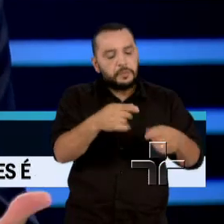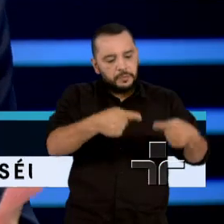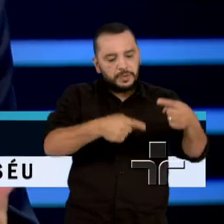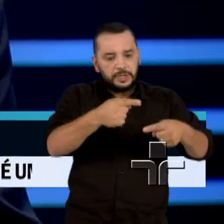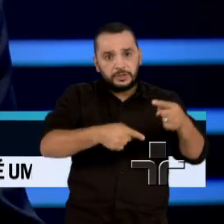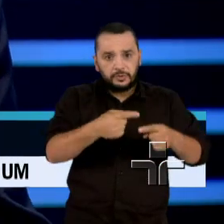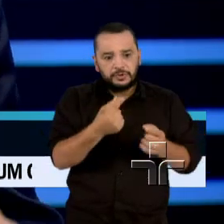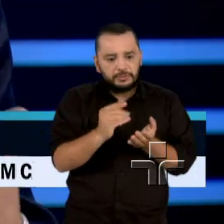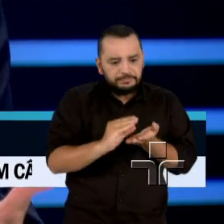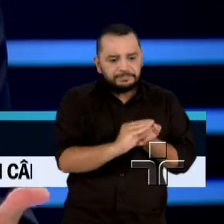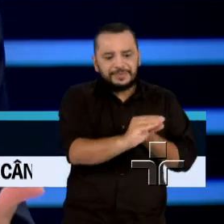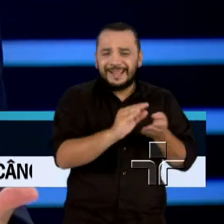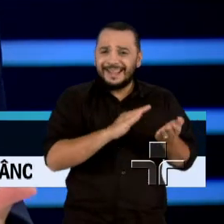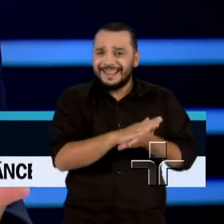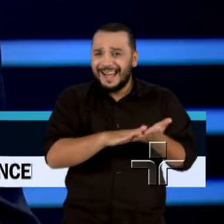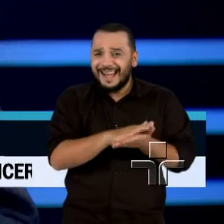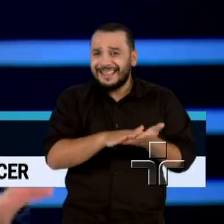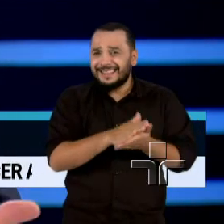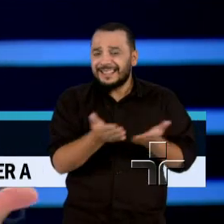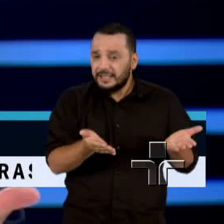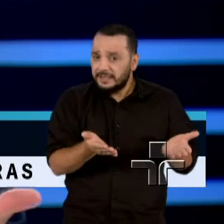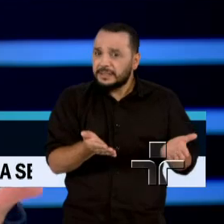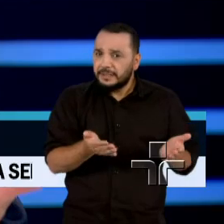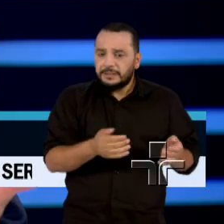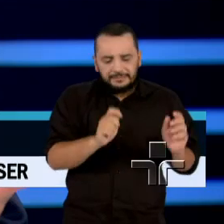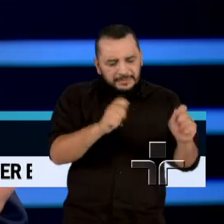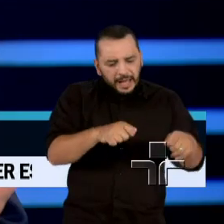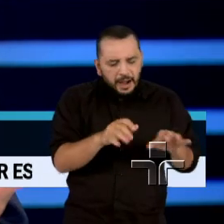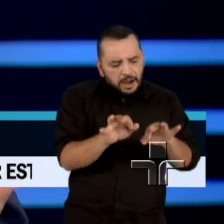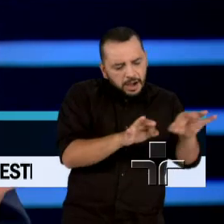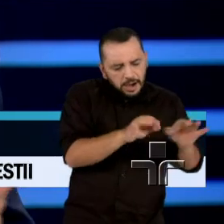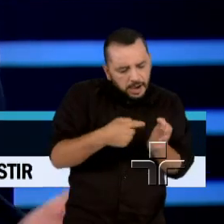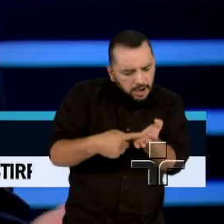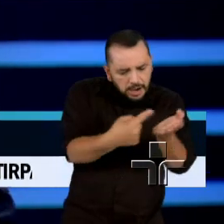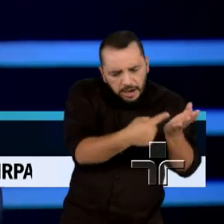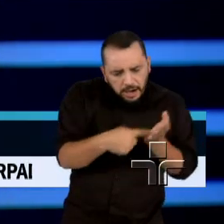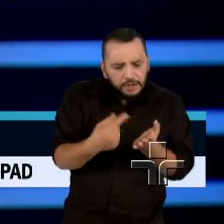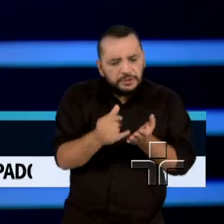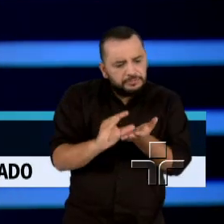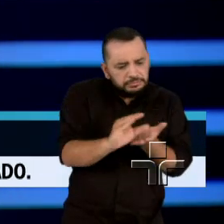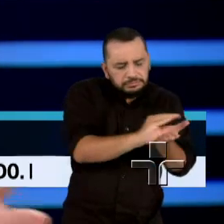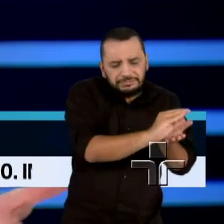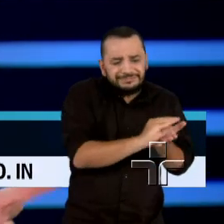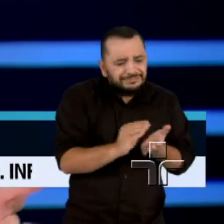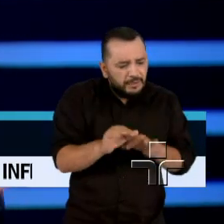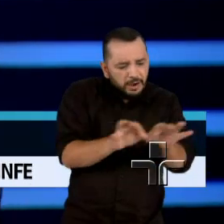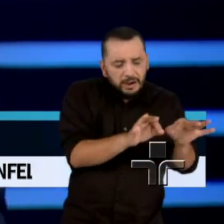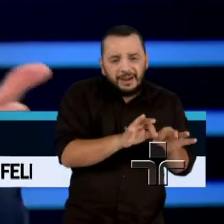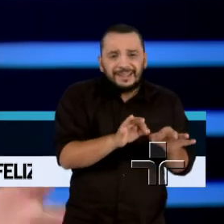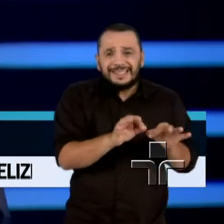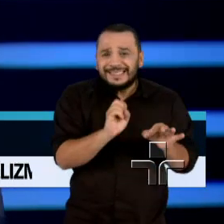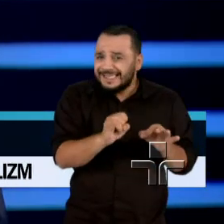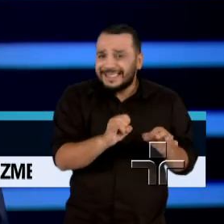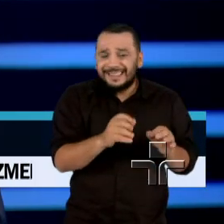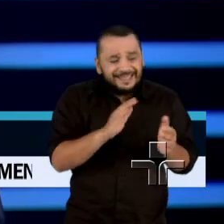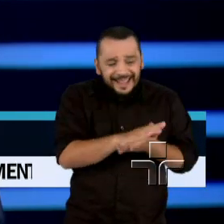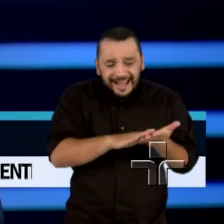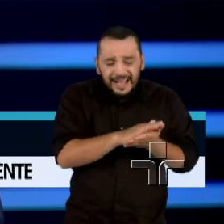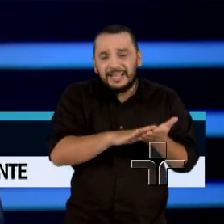a possibilidade de se organizarem para competir eleitoralmente, nós vamos cair na mão desse grande